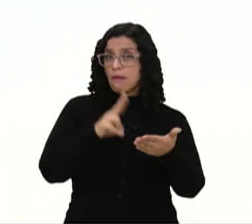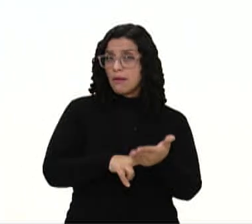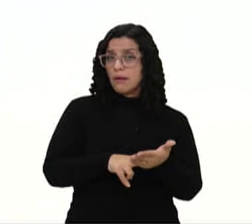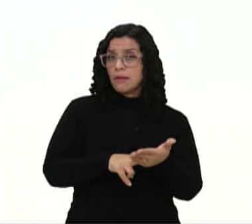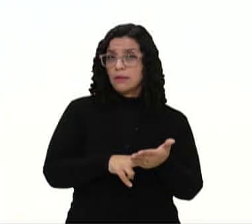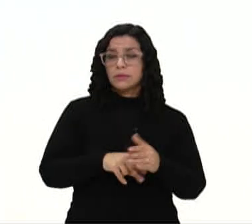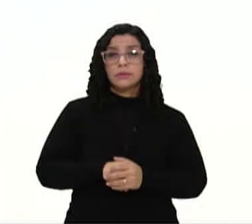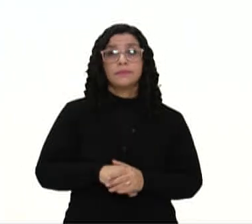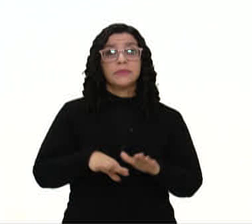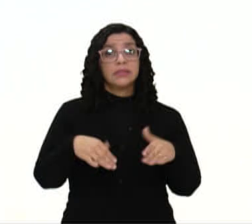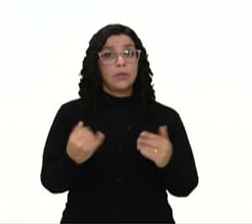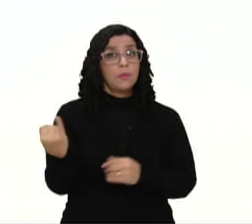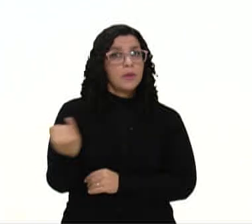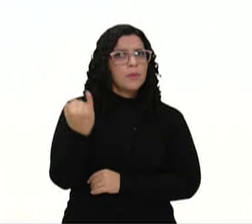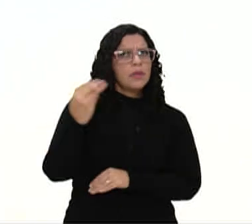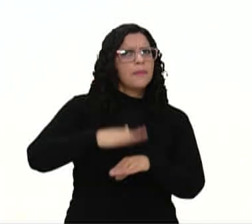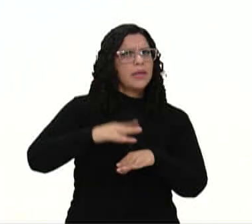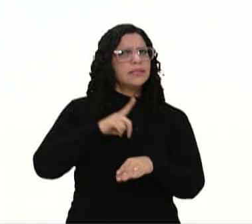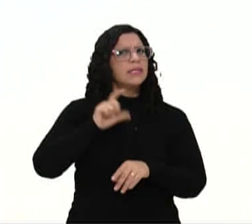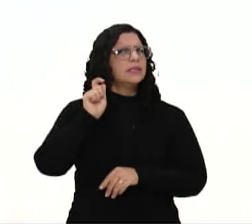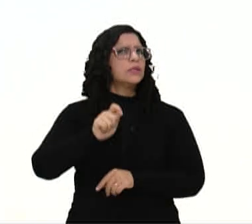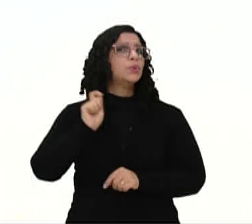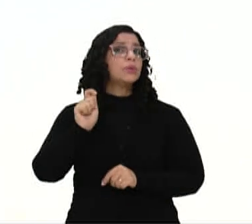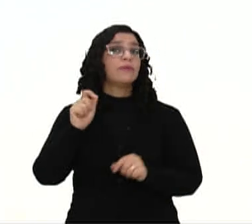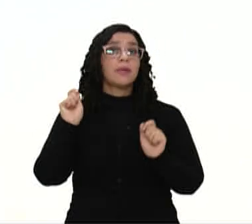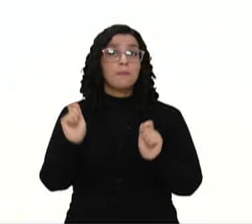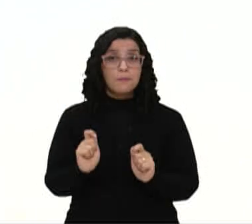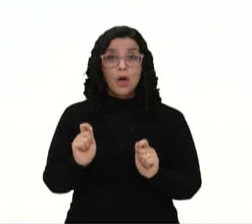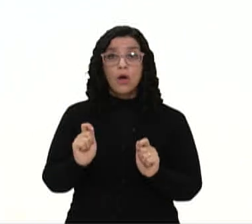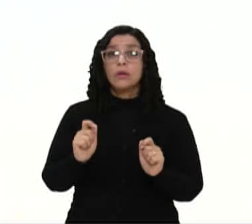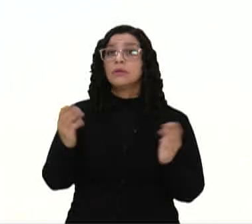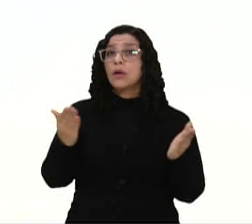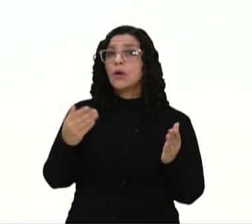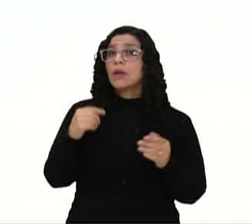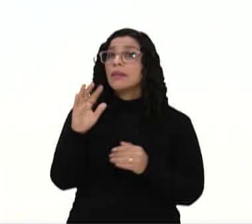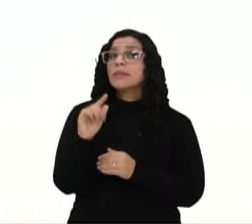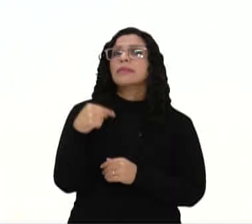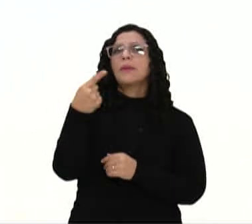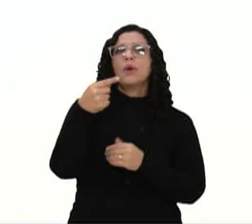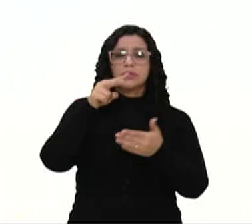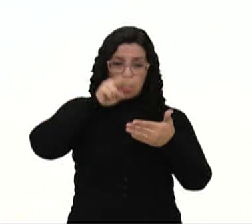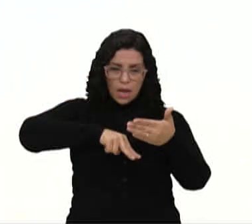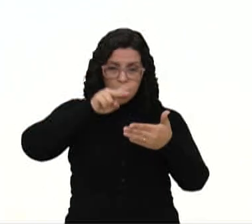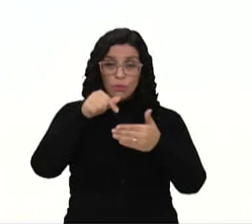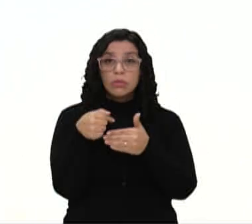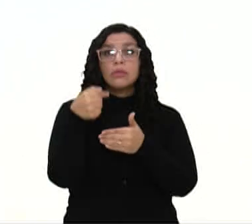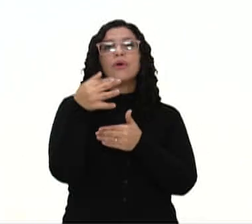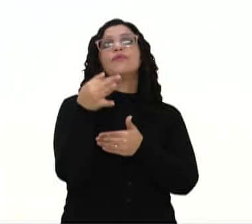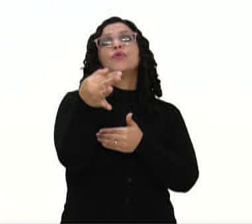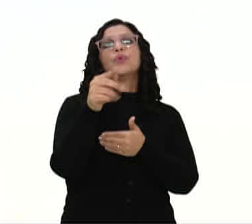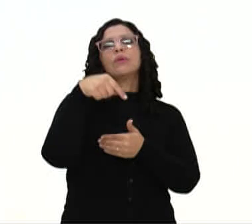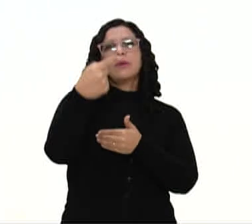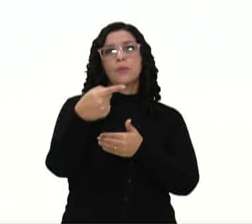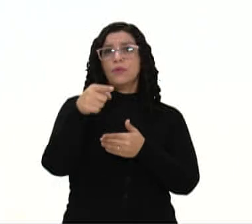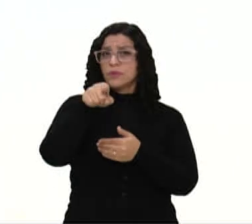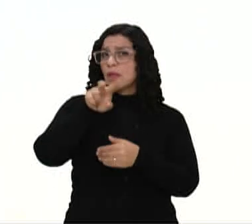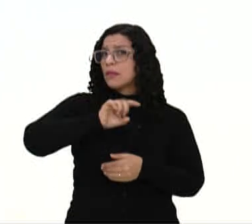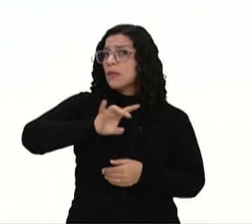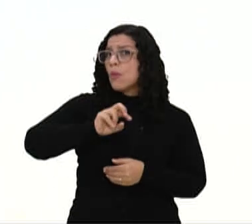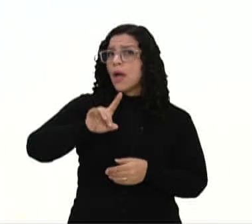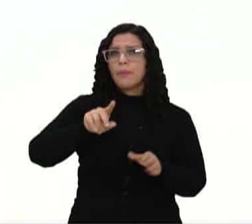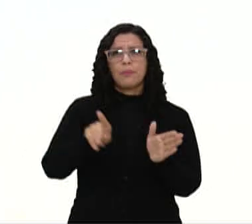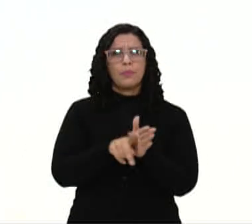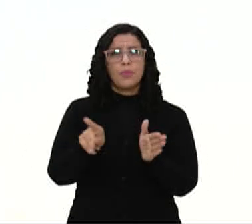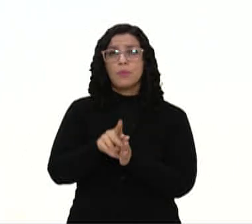carta. Importa-me, sim, o que poderás percorrer depois desta leitura. Tu não és apenas